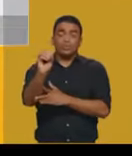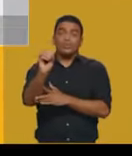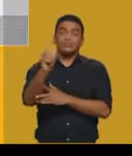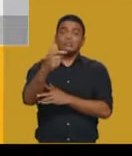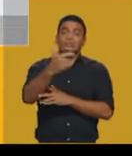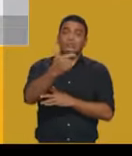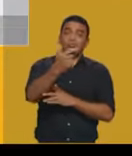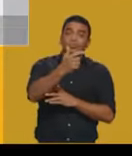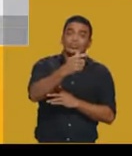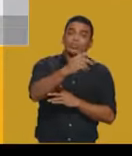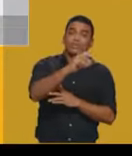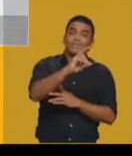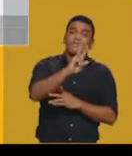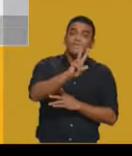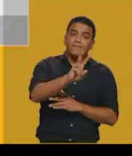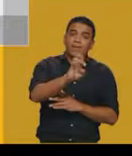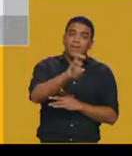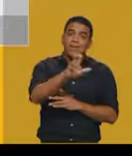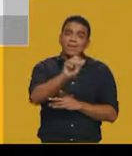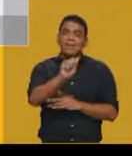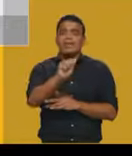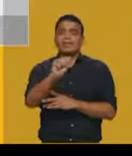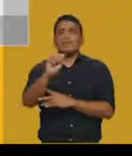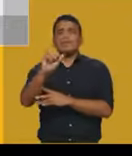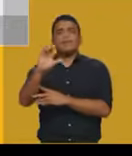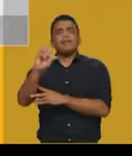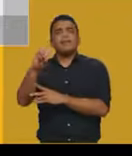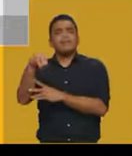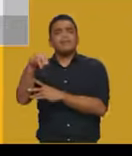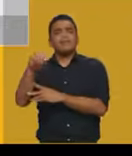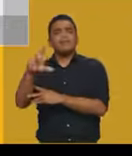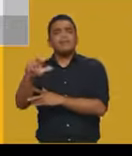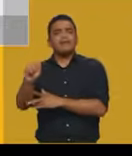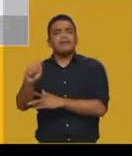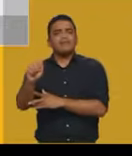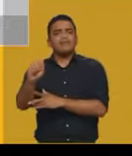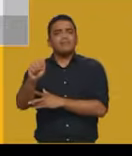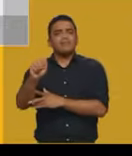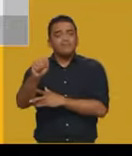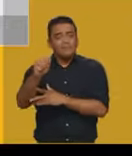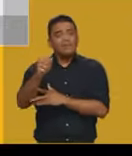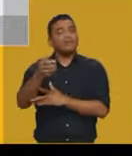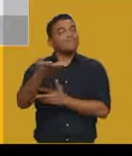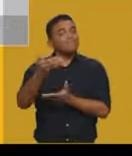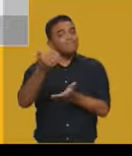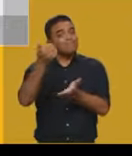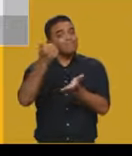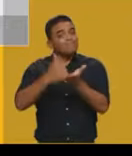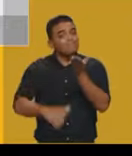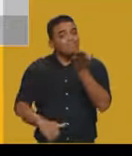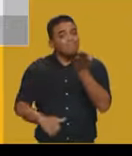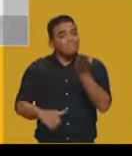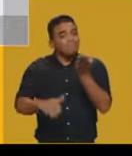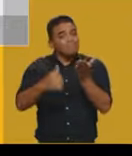Então, aqui acaba deixando de existir estas